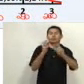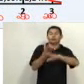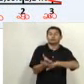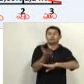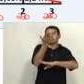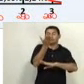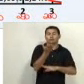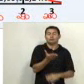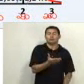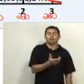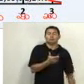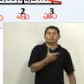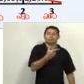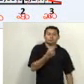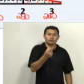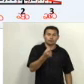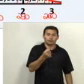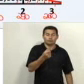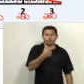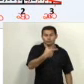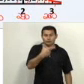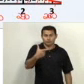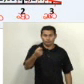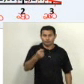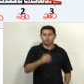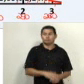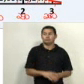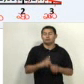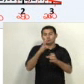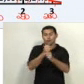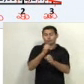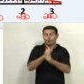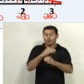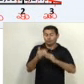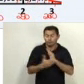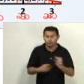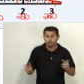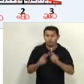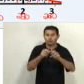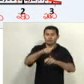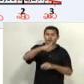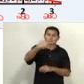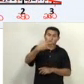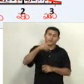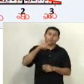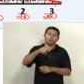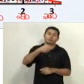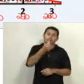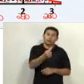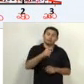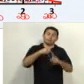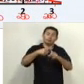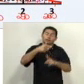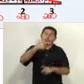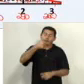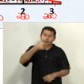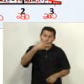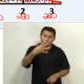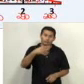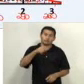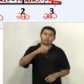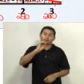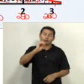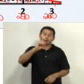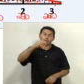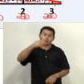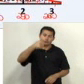acima de 220. Então, se eu somar todos esses valores, 13,6 com mais 2,14 com mais